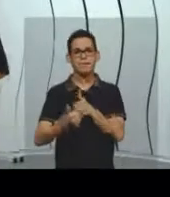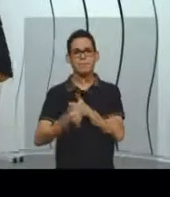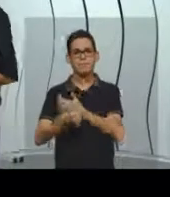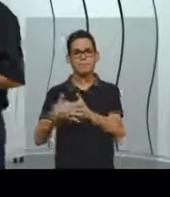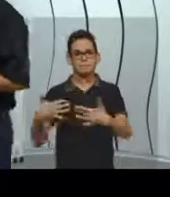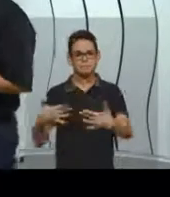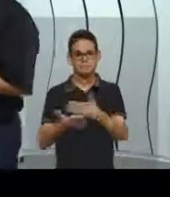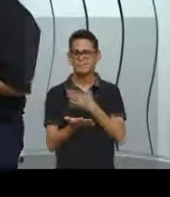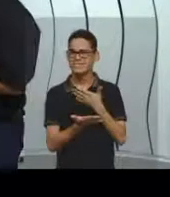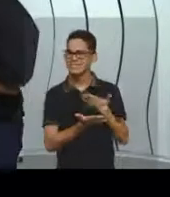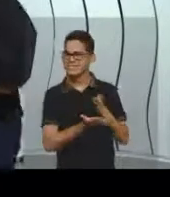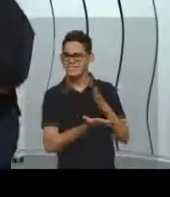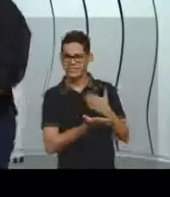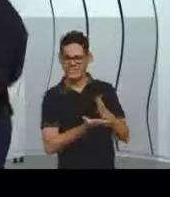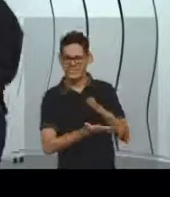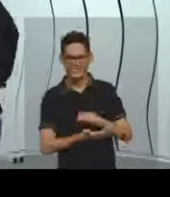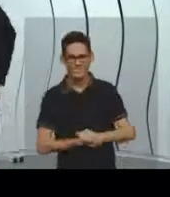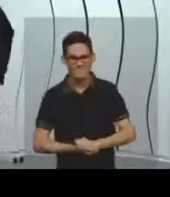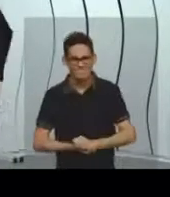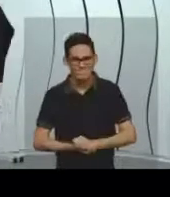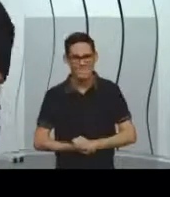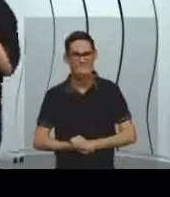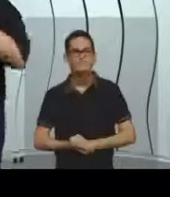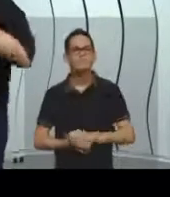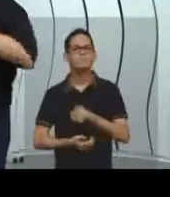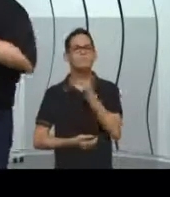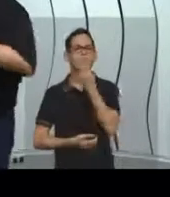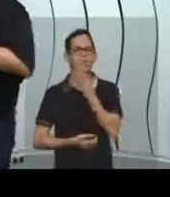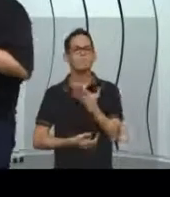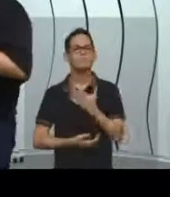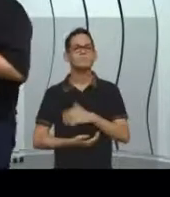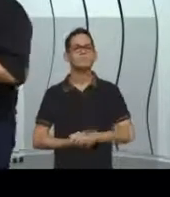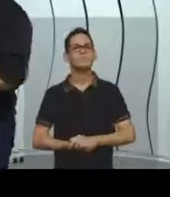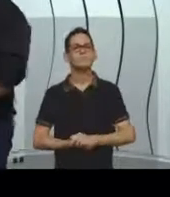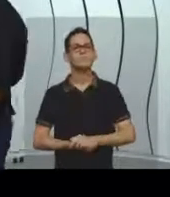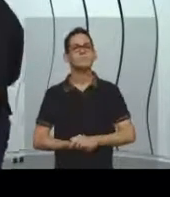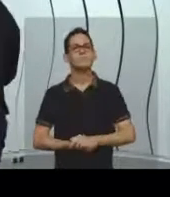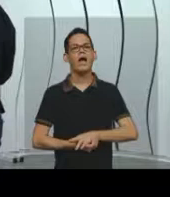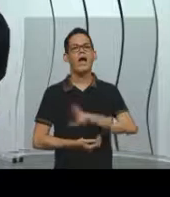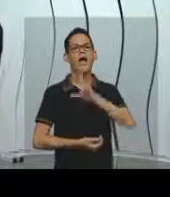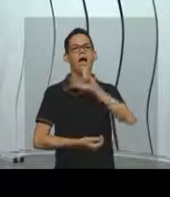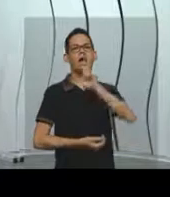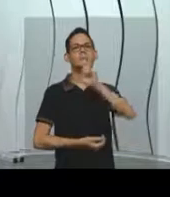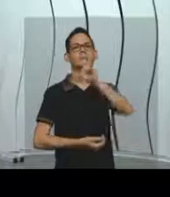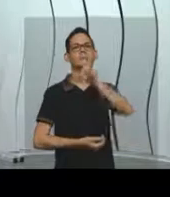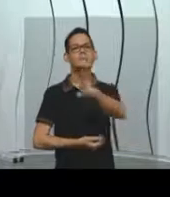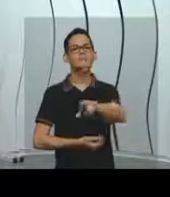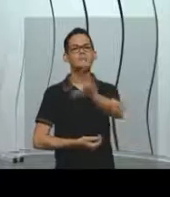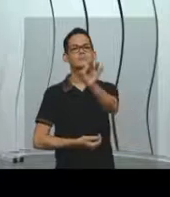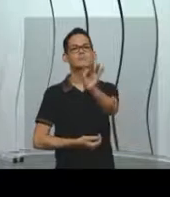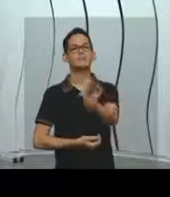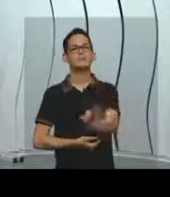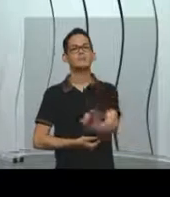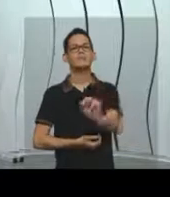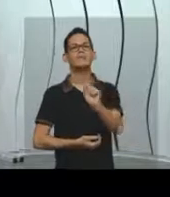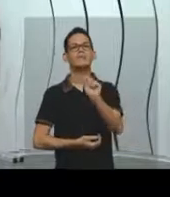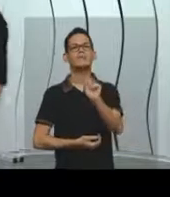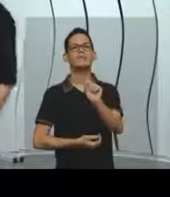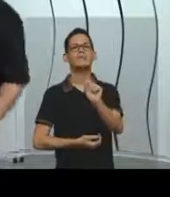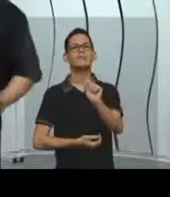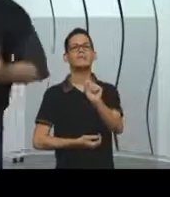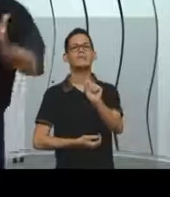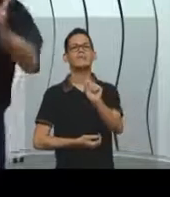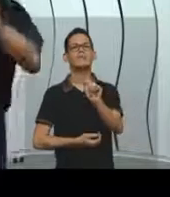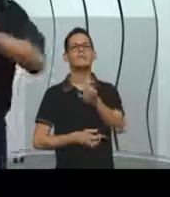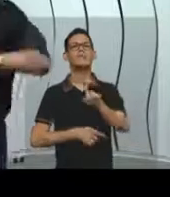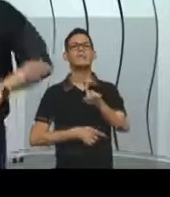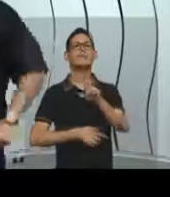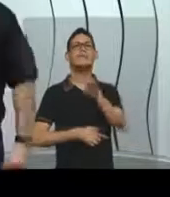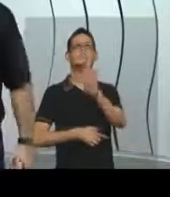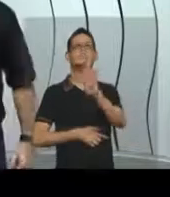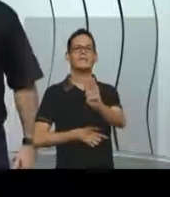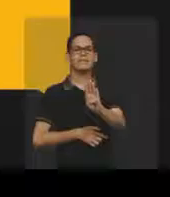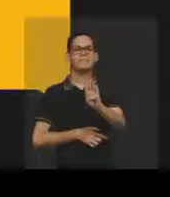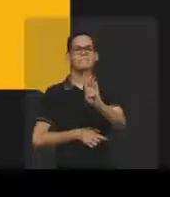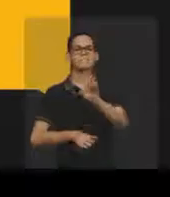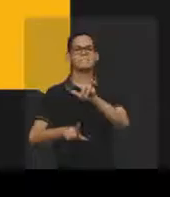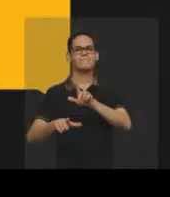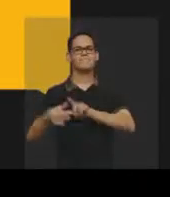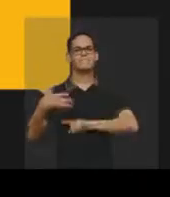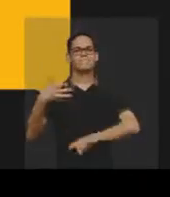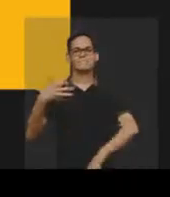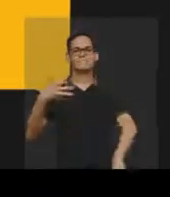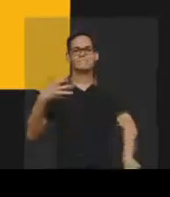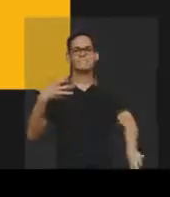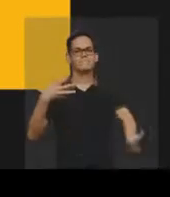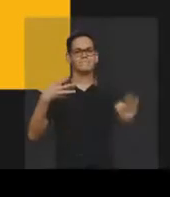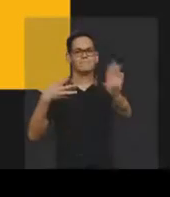menos ainda, né? Bom, sem enrolação demais, sem muita enrolação, setor de serviços, letra B, de